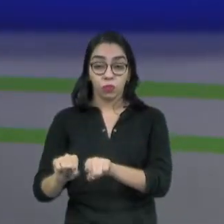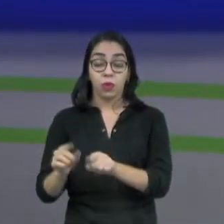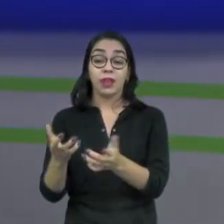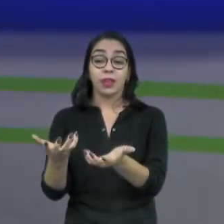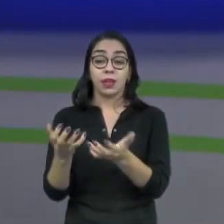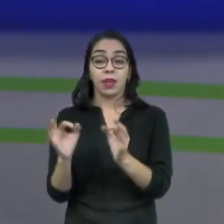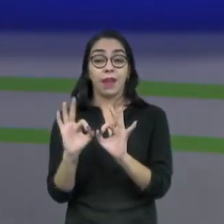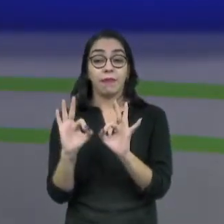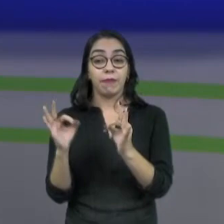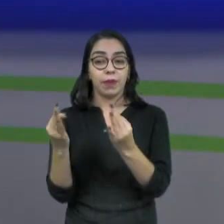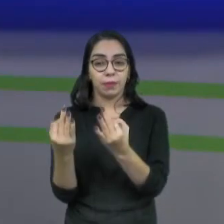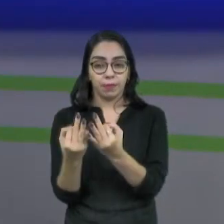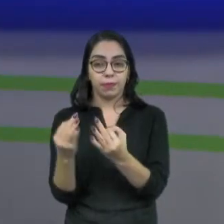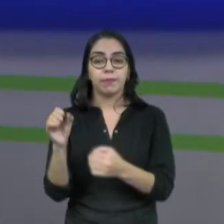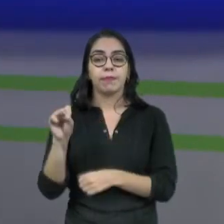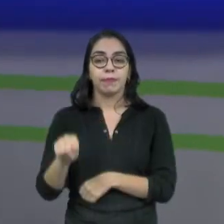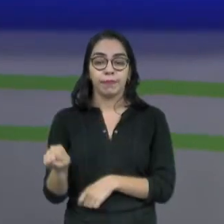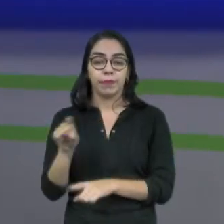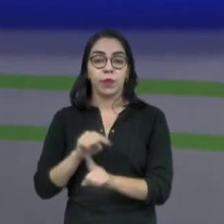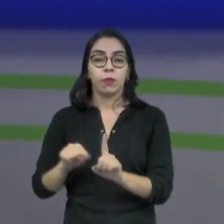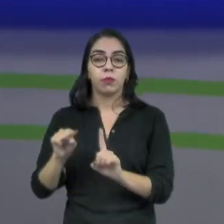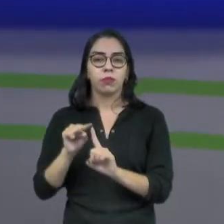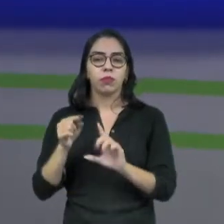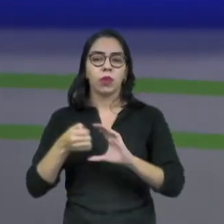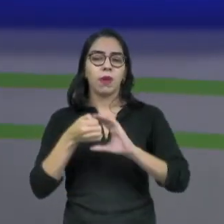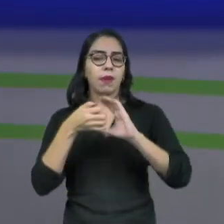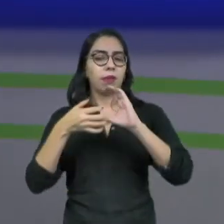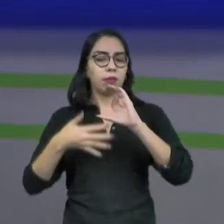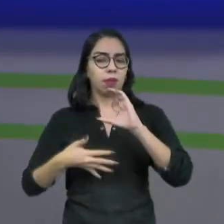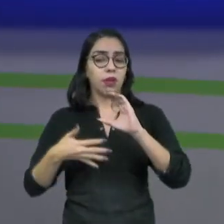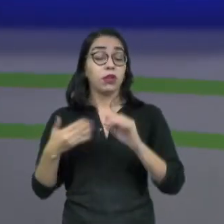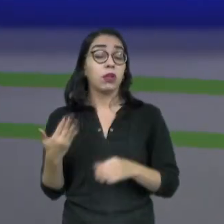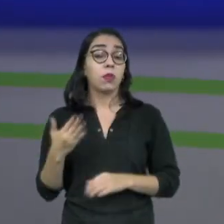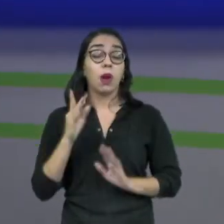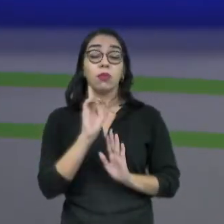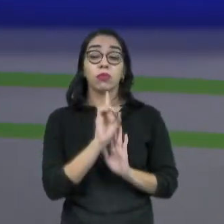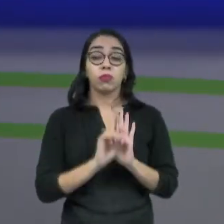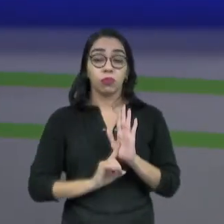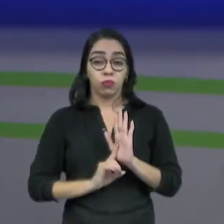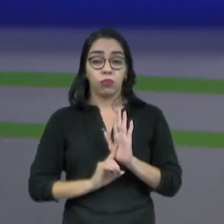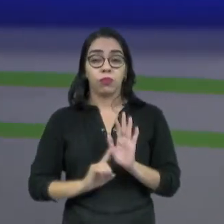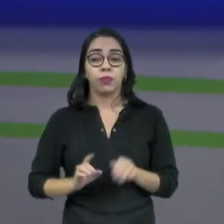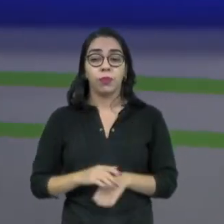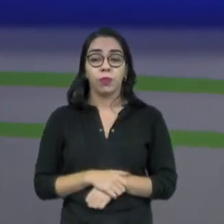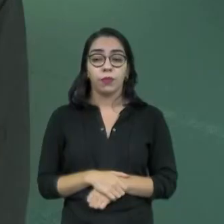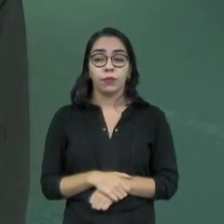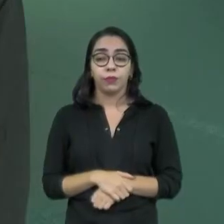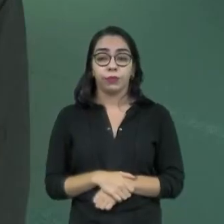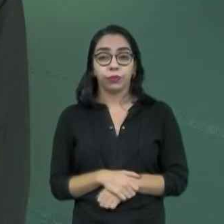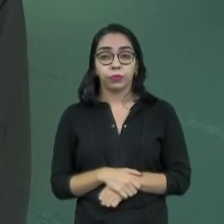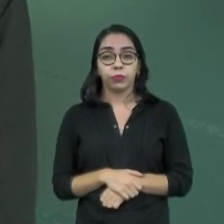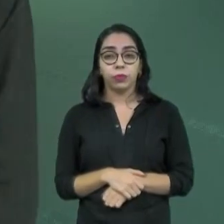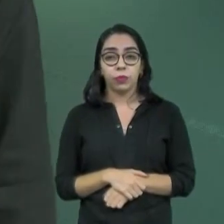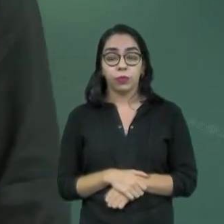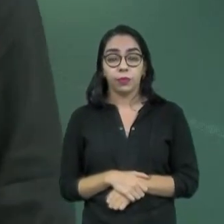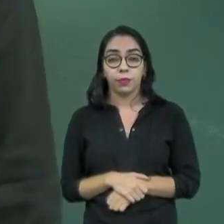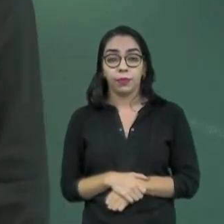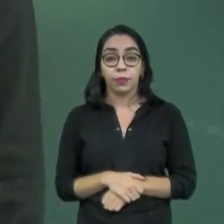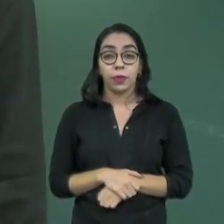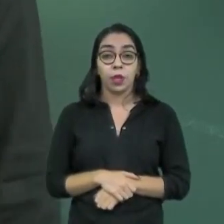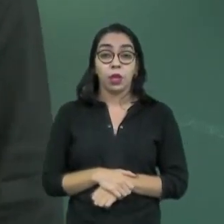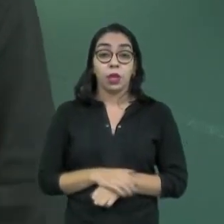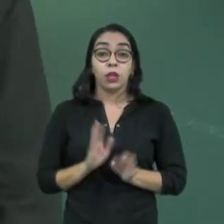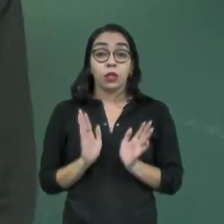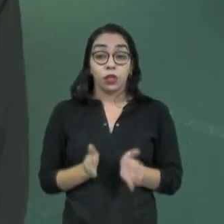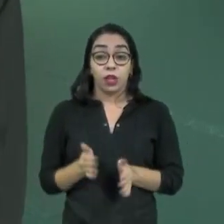familiar Entenda como se caracteriza e quais os direitos das pessoas envolvidas há quase 10